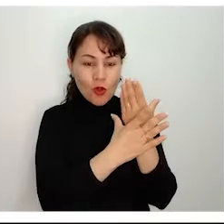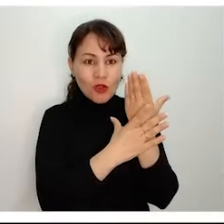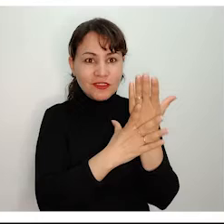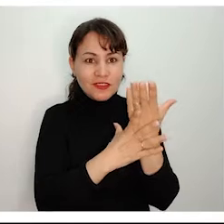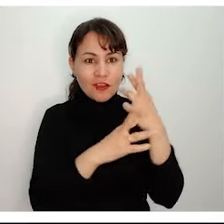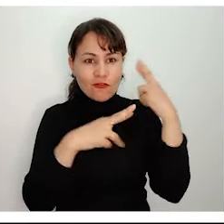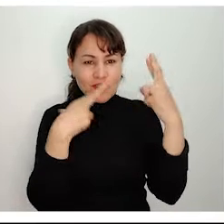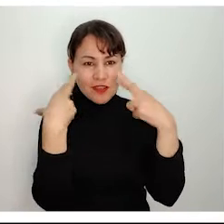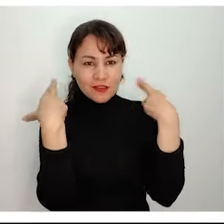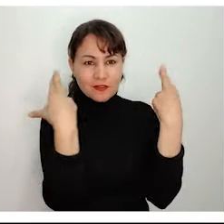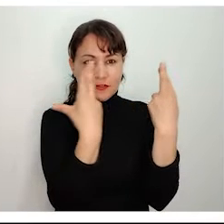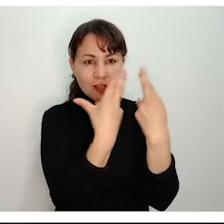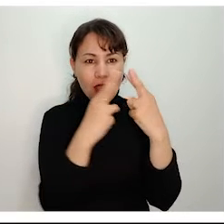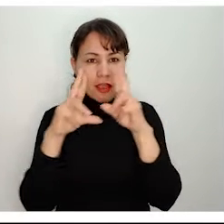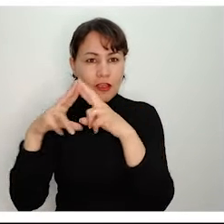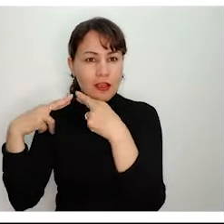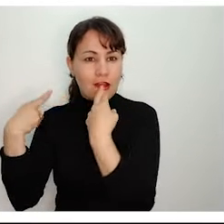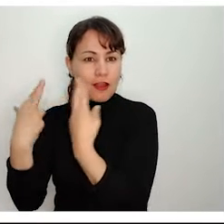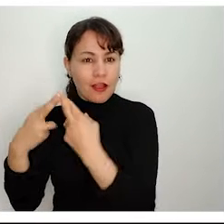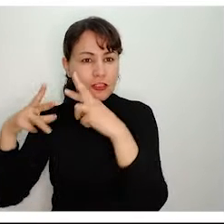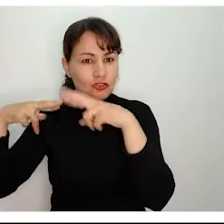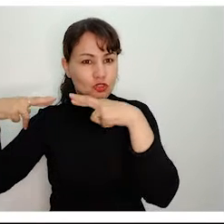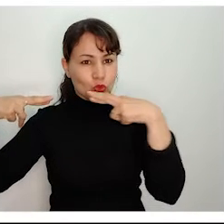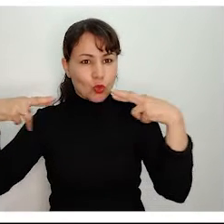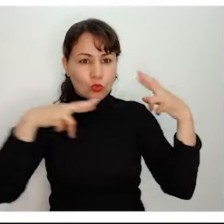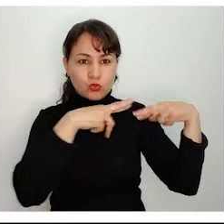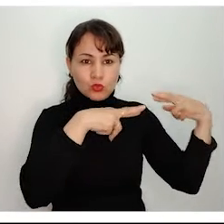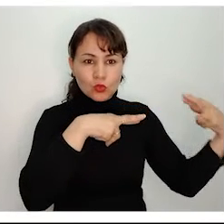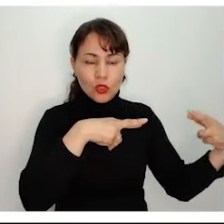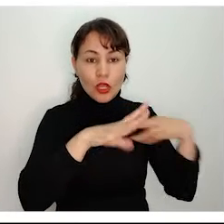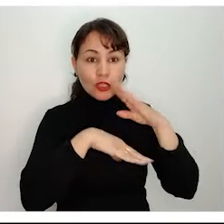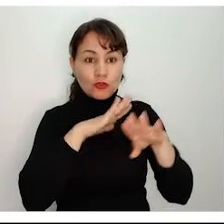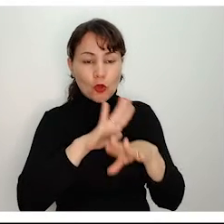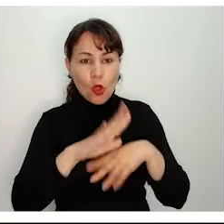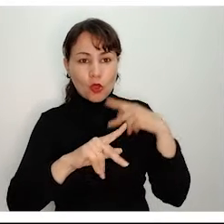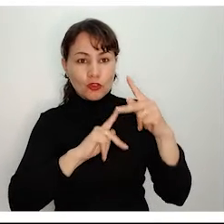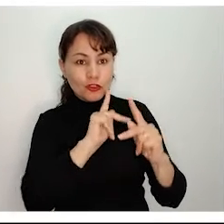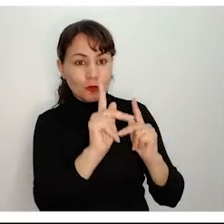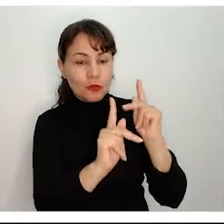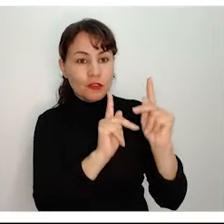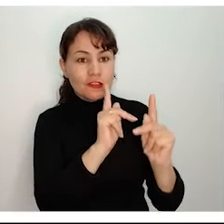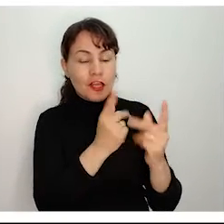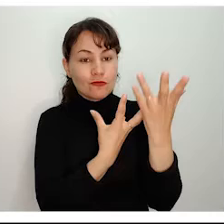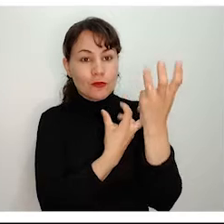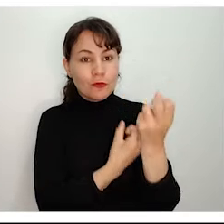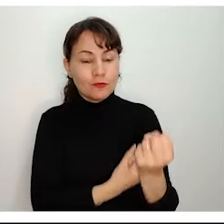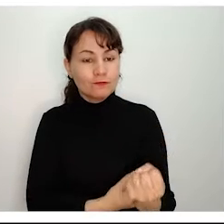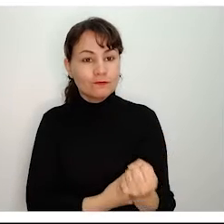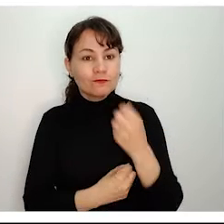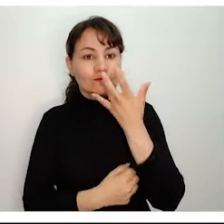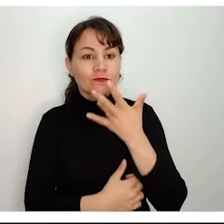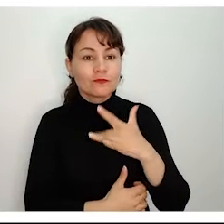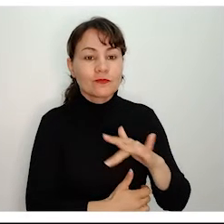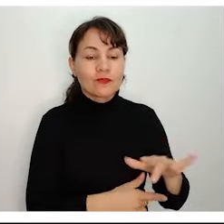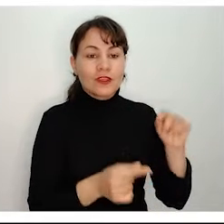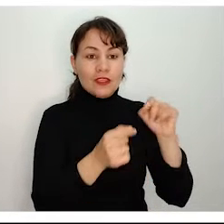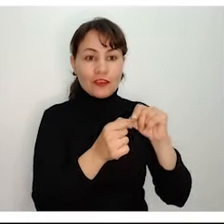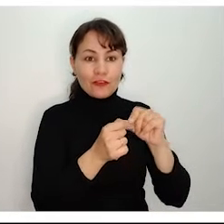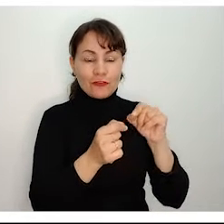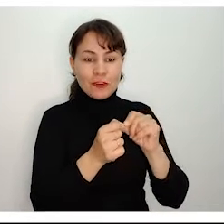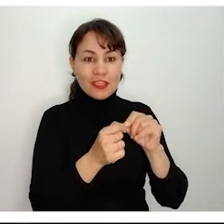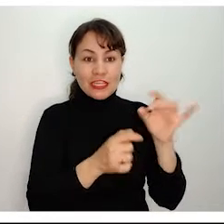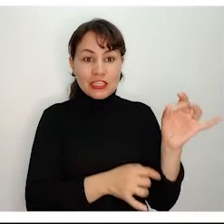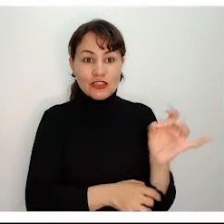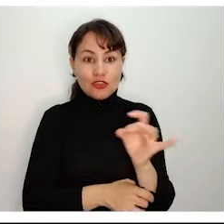se formando e essas redes neurais que vão sendo construídas. É todo esse processo que permite que a